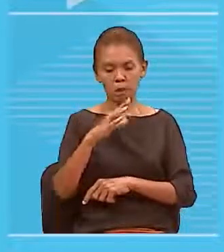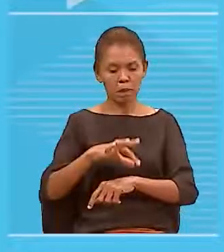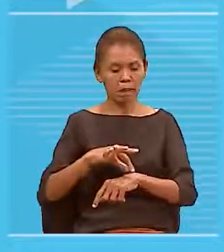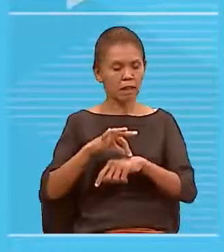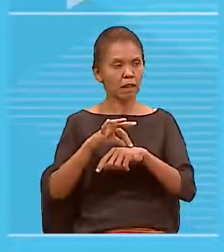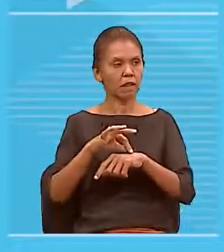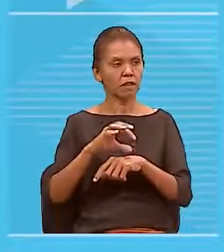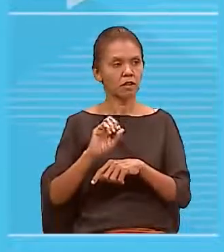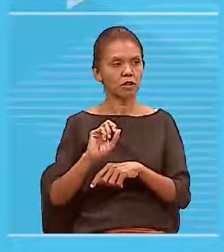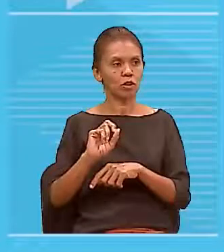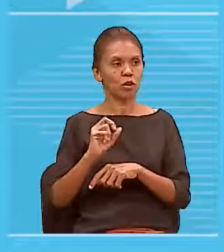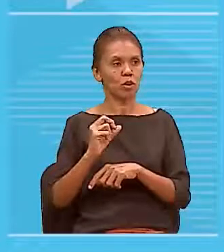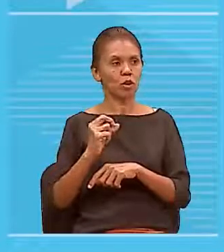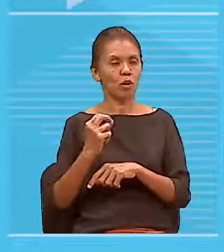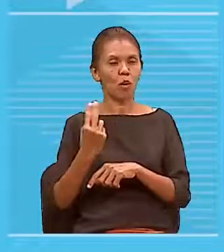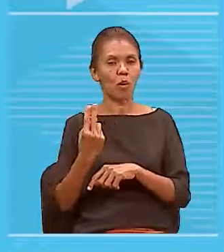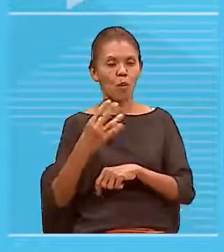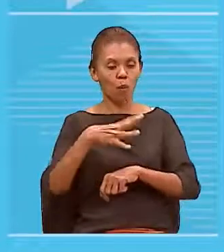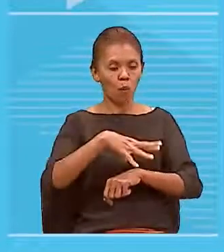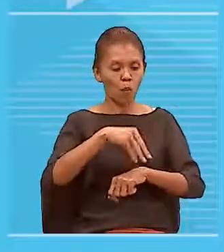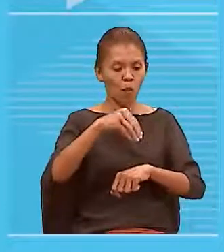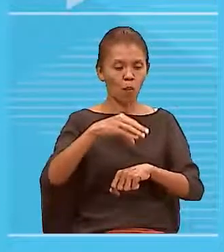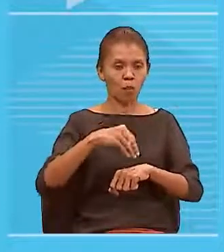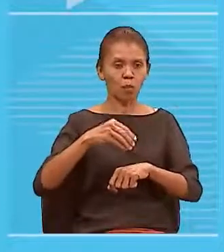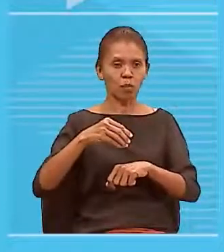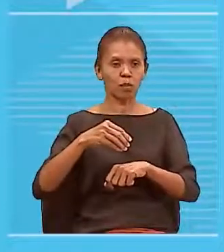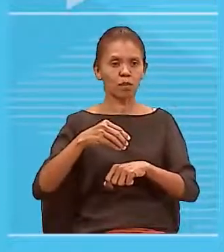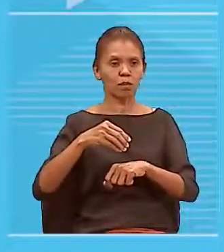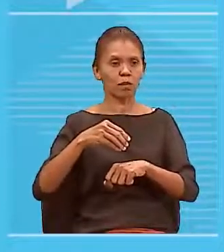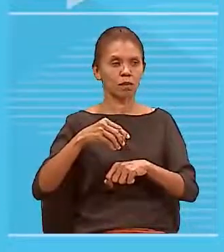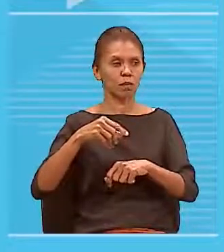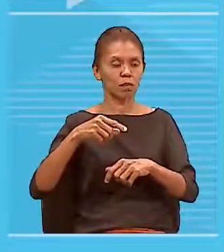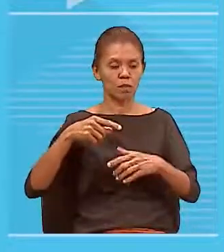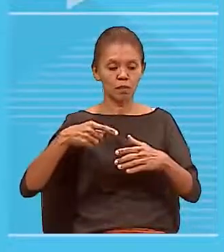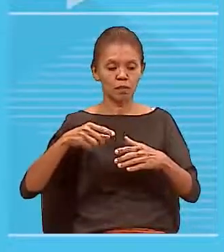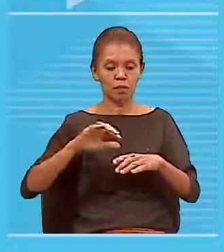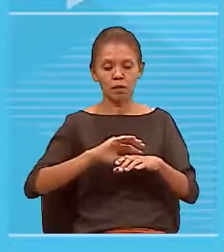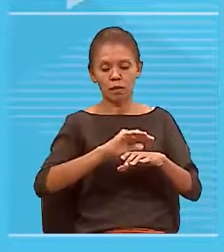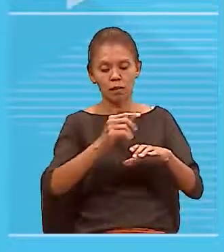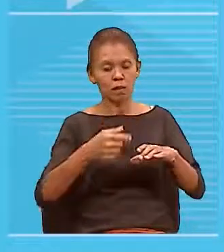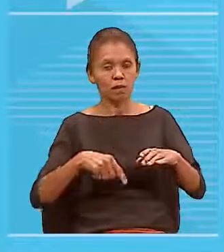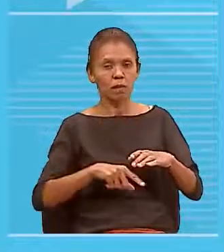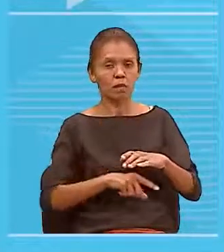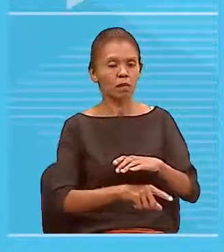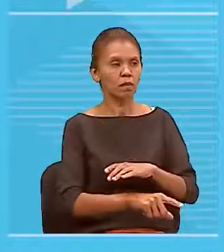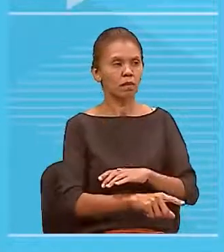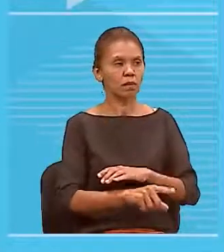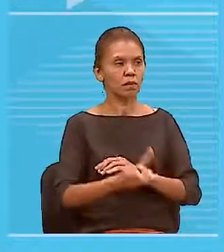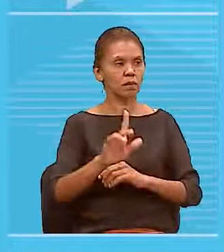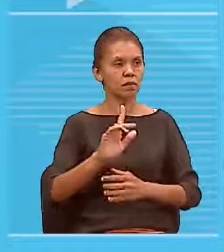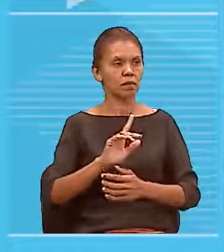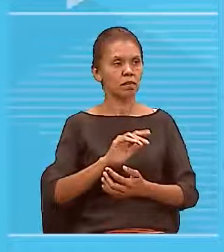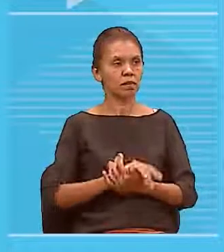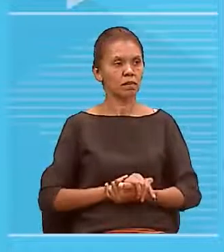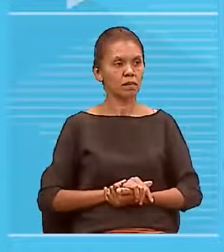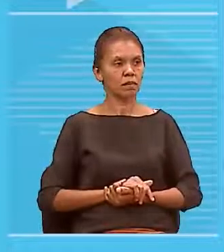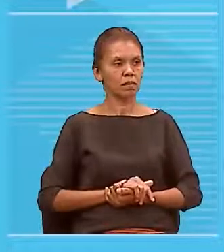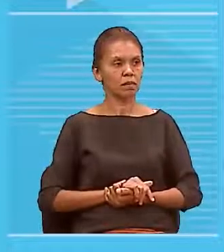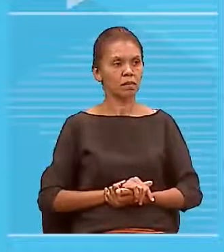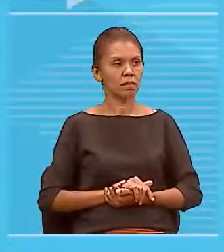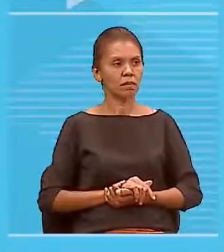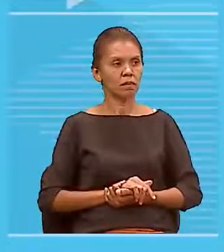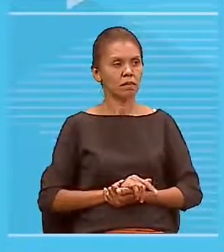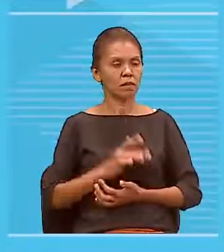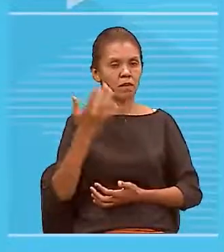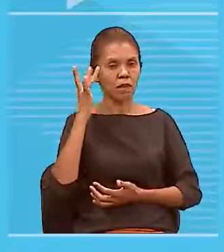né, que tinham no fundo do buraco do tatu e fizeram mal ao sistema respiratório dele, ele não resistiu. Eu acho que foi isso, vou dar uma